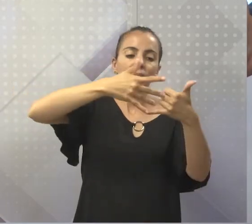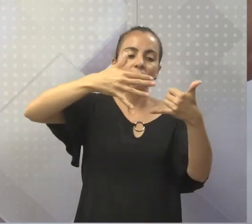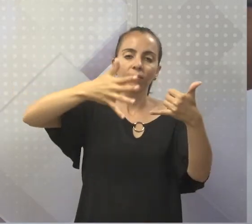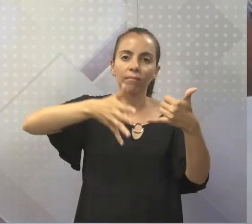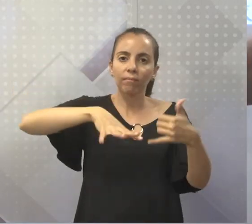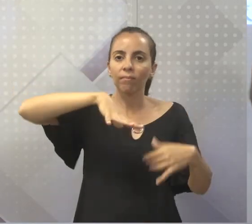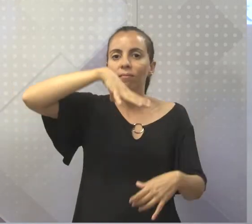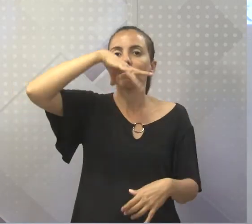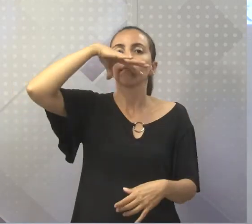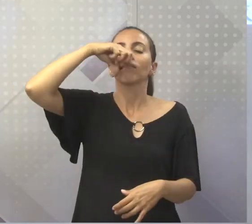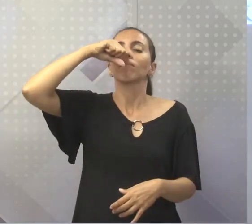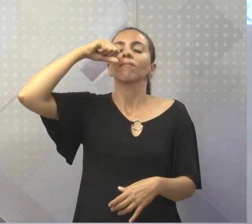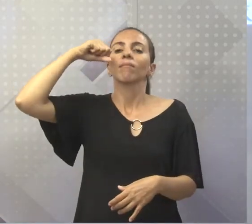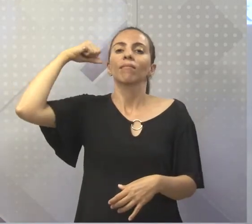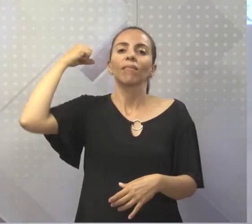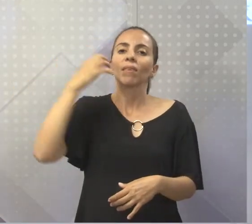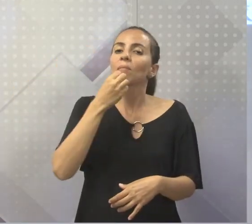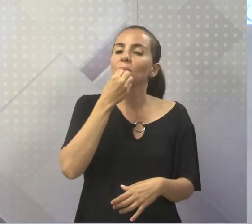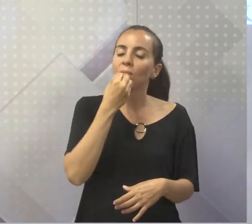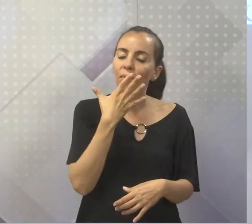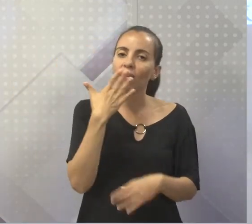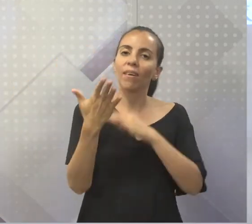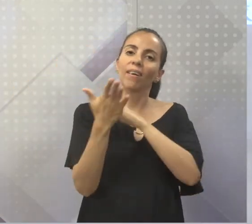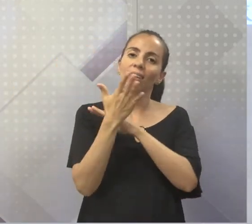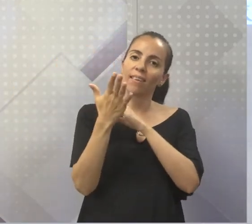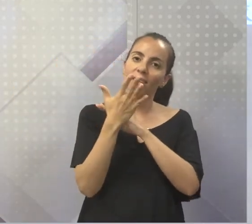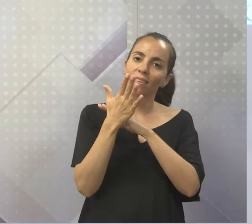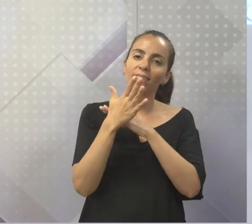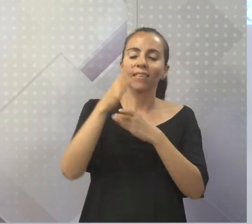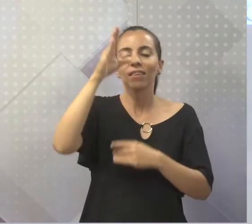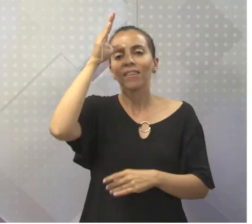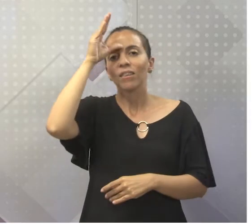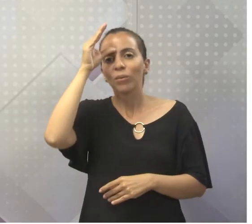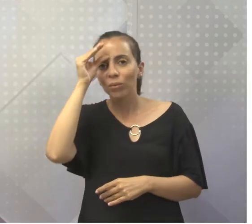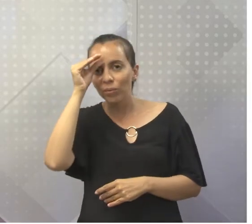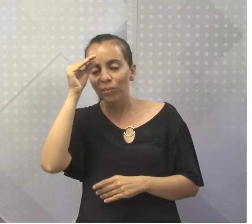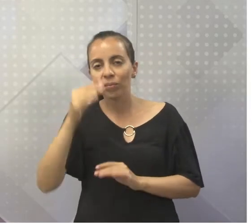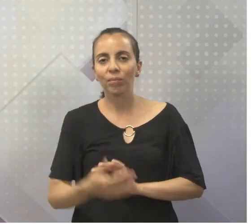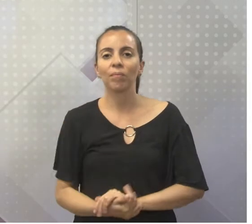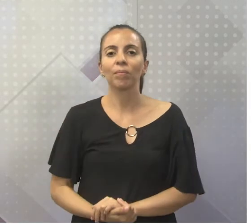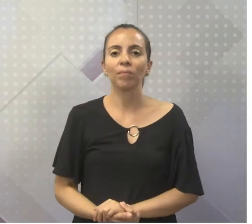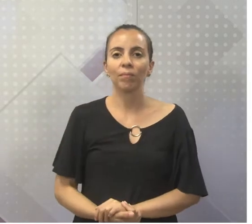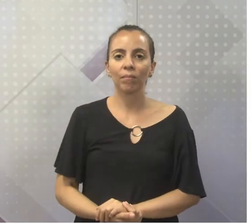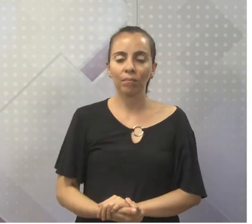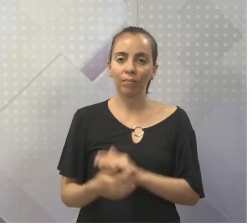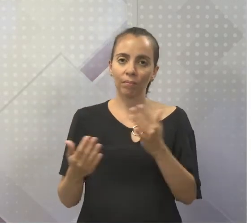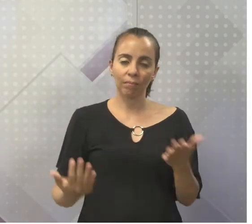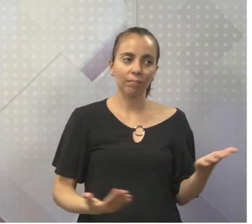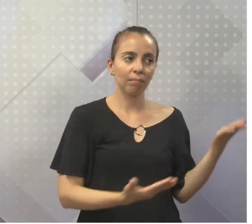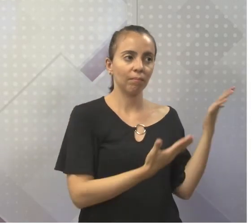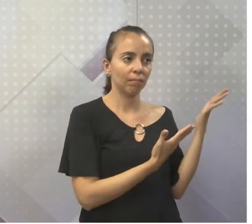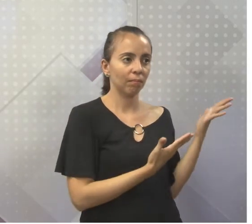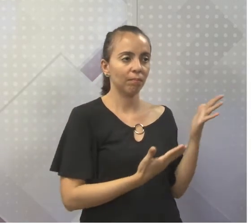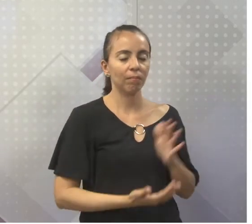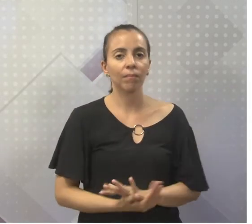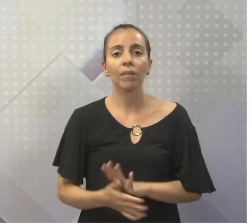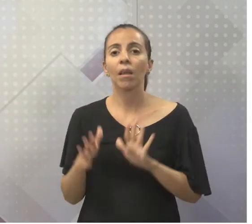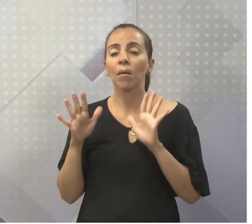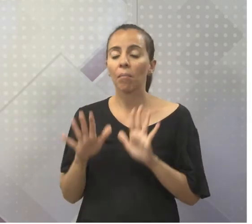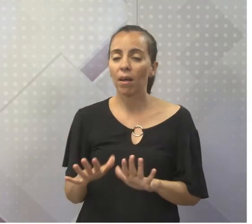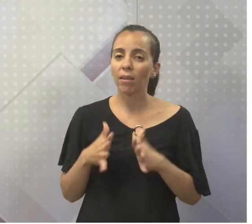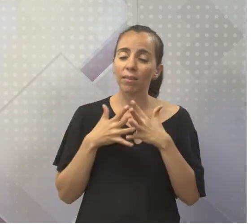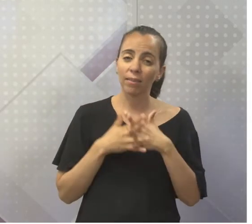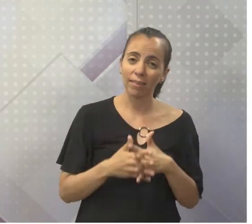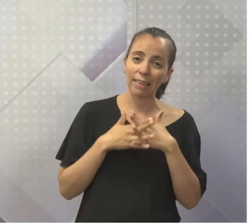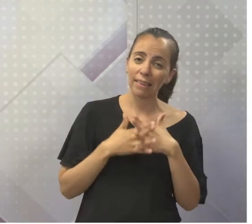já aliviar a cabeça parece afe Maria coisa boa agora vamos dar uma olhada no na confusão